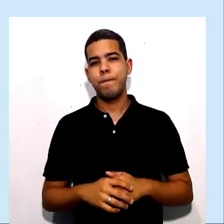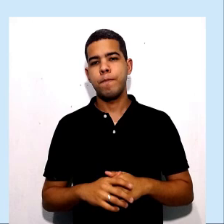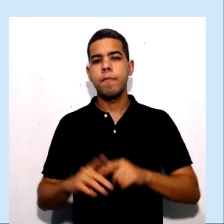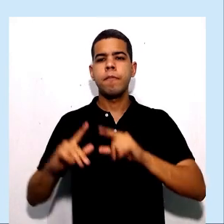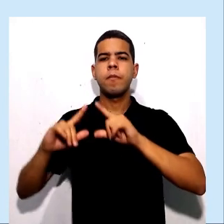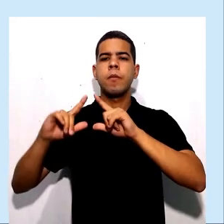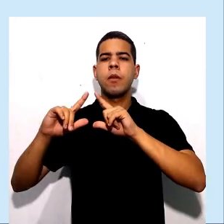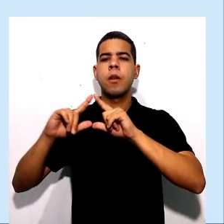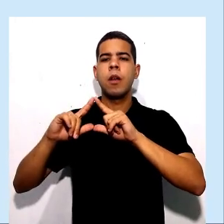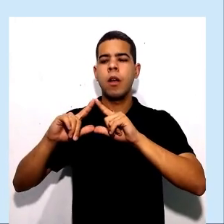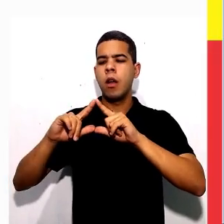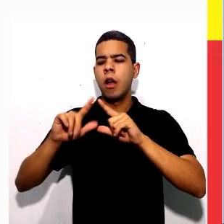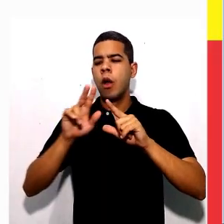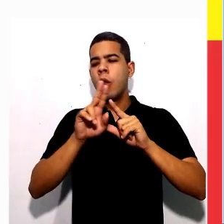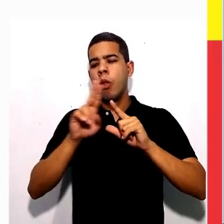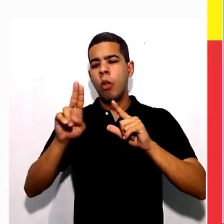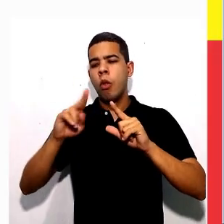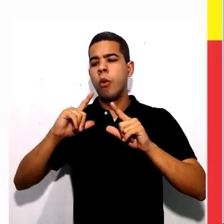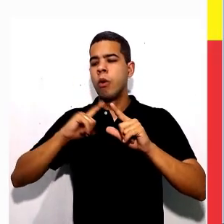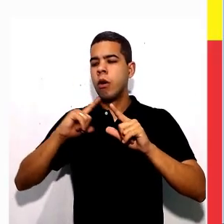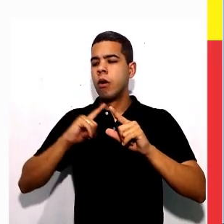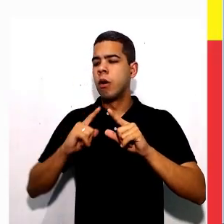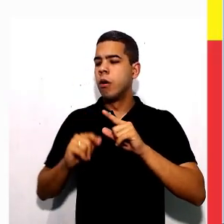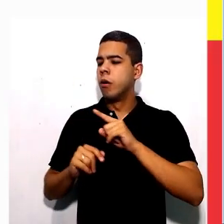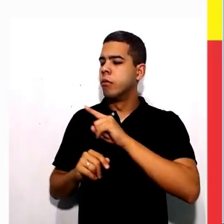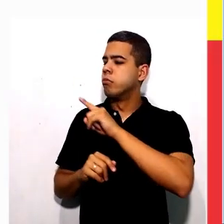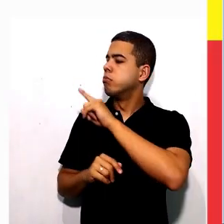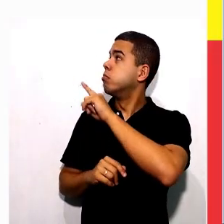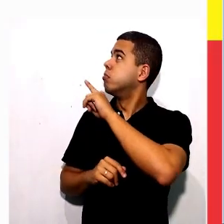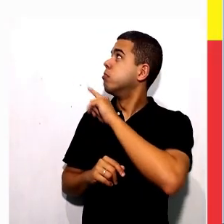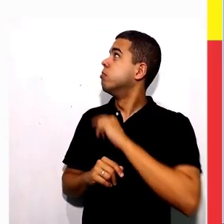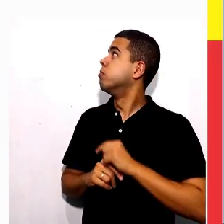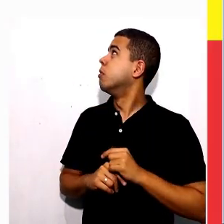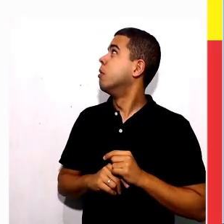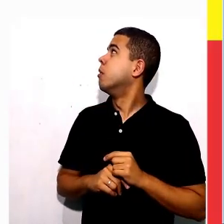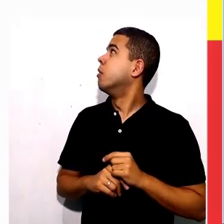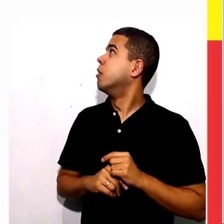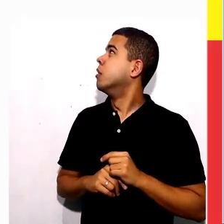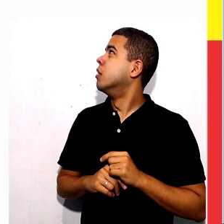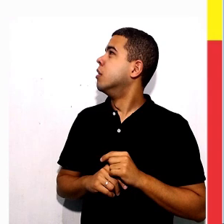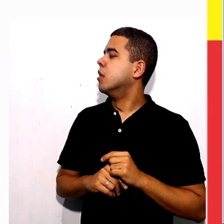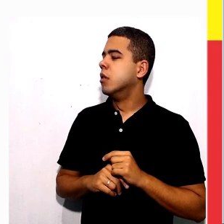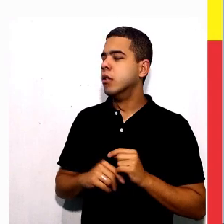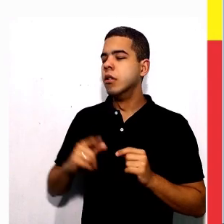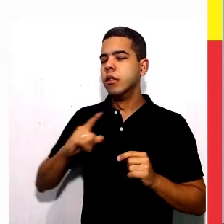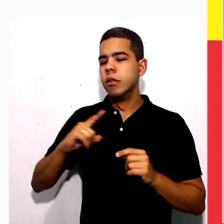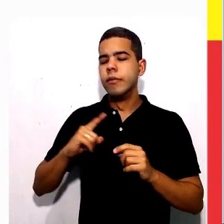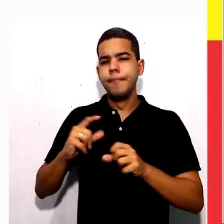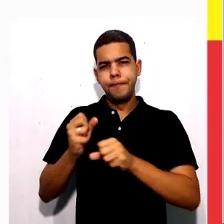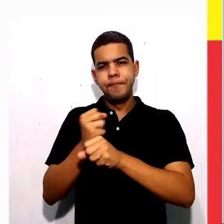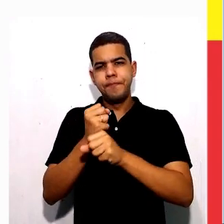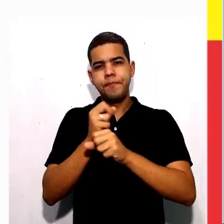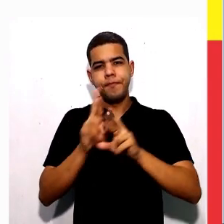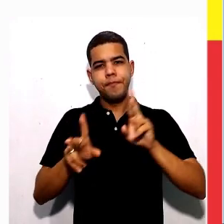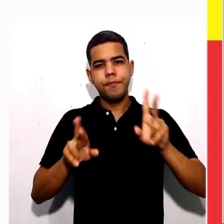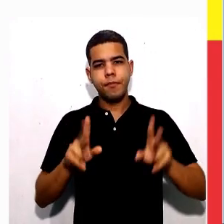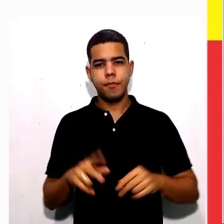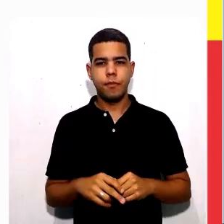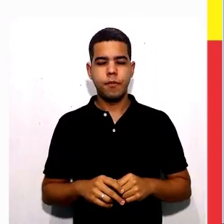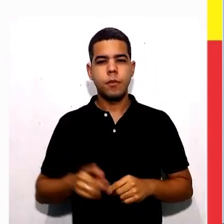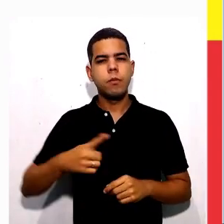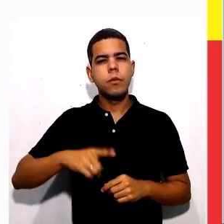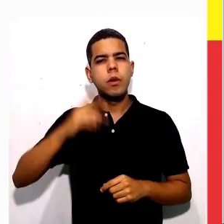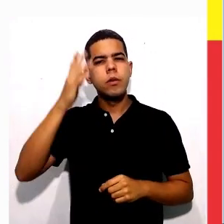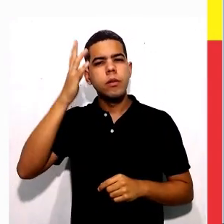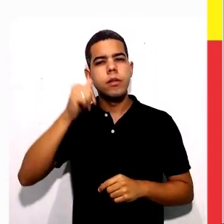nome desse triângulo está aí na tela de vocês e tem essa construção que a gente acabou de ver. Então,